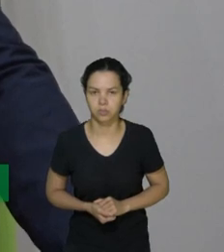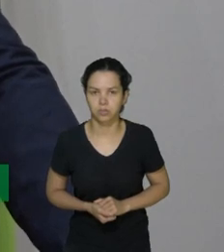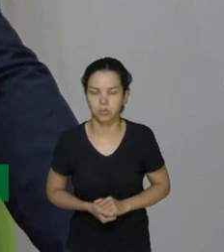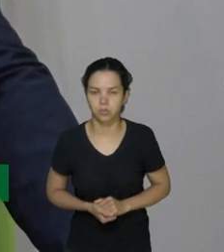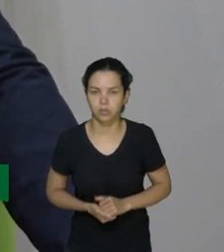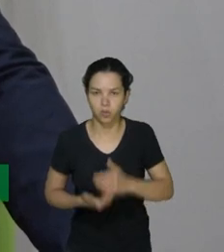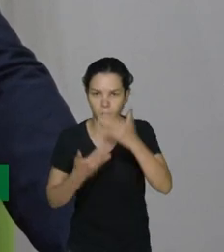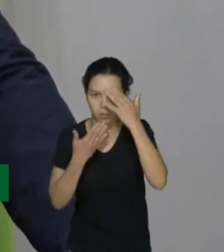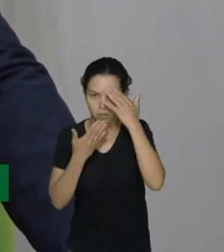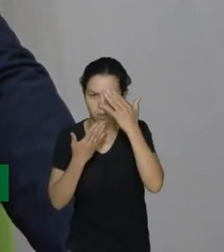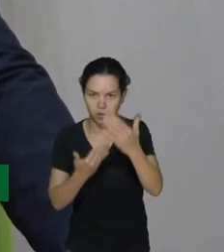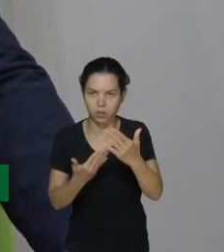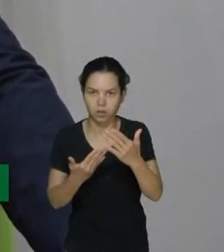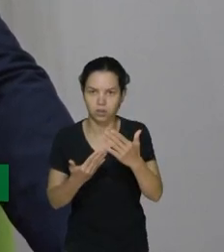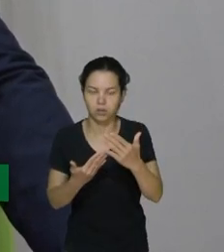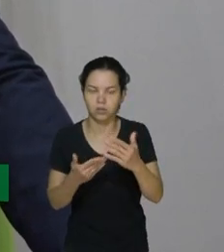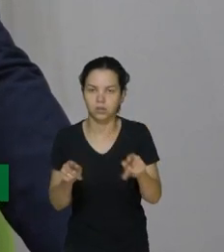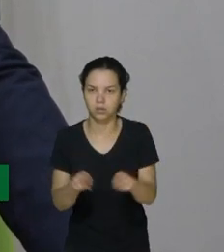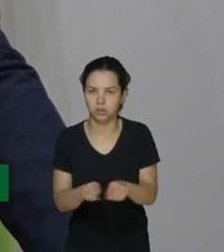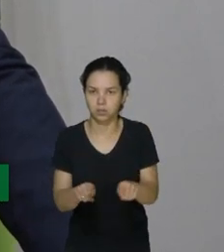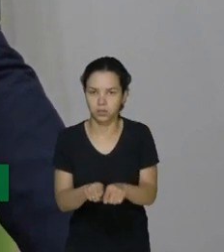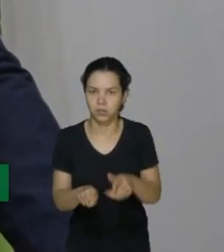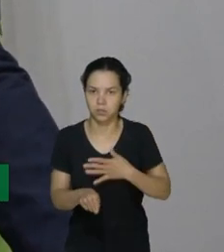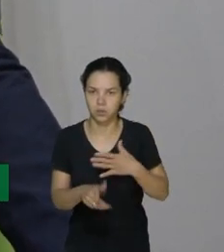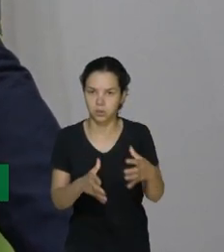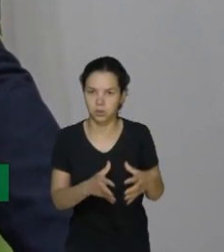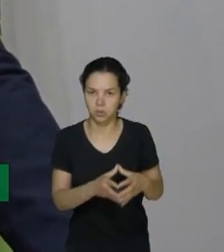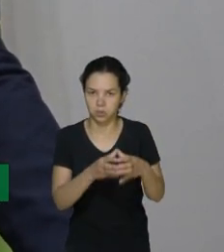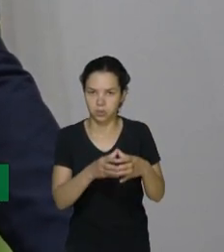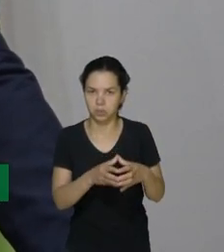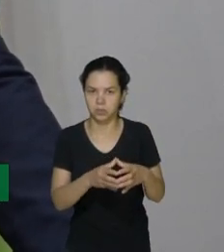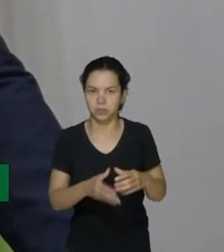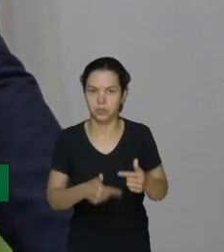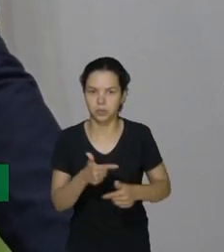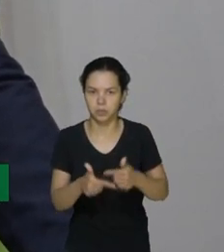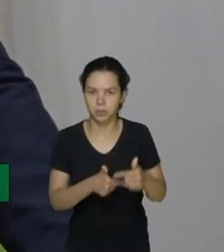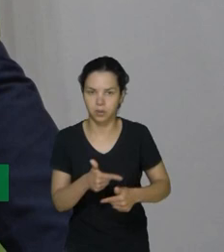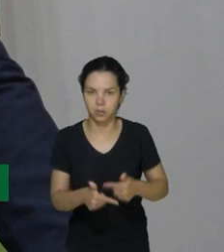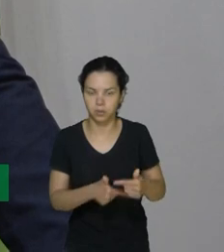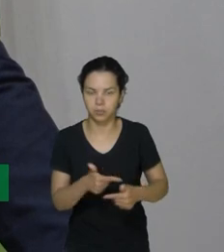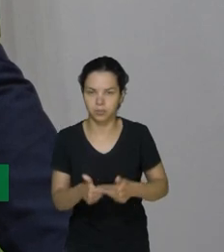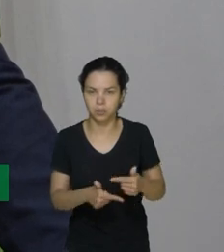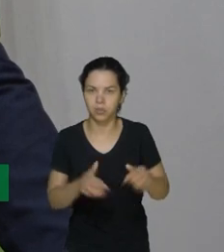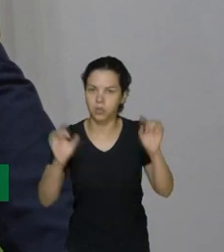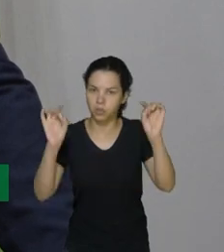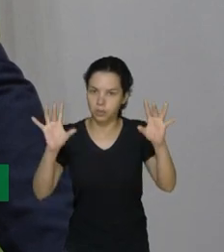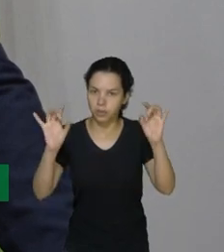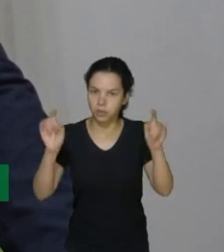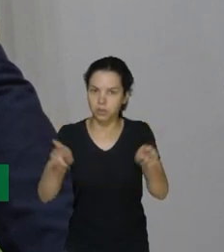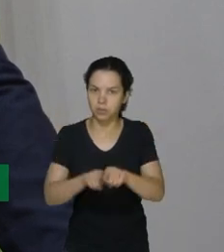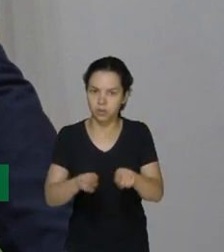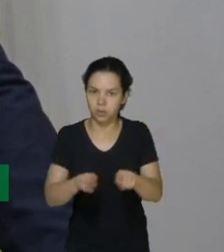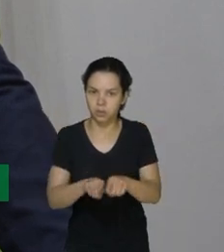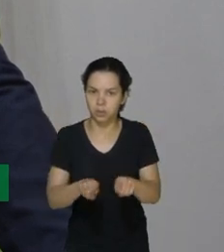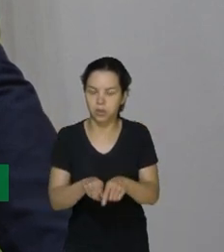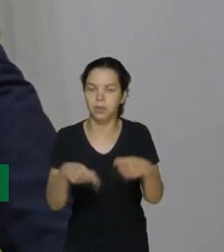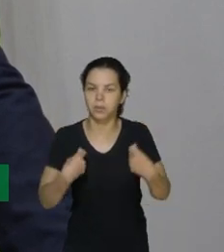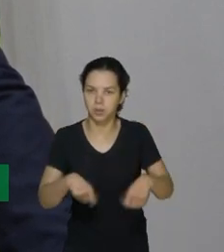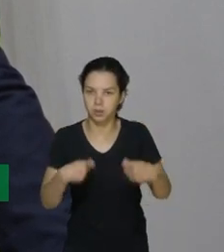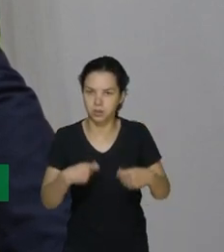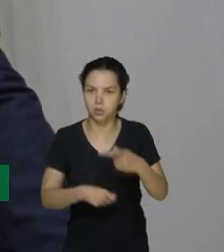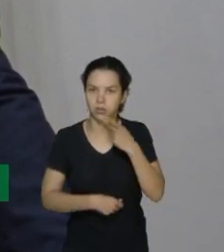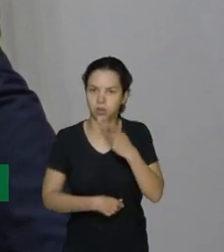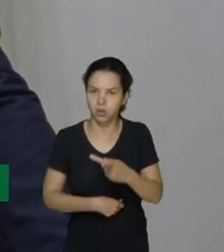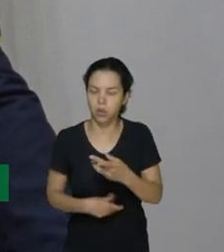muito obrigado também à minha equipe. E de forma especial, não posso deixar de falar.